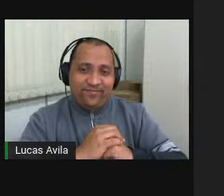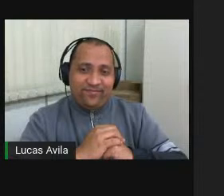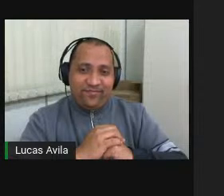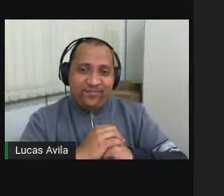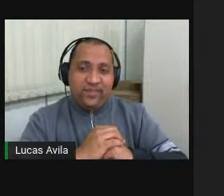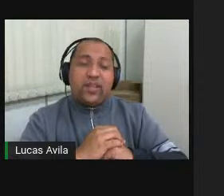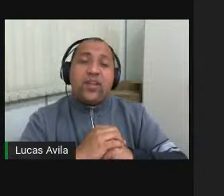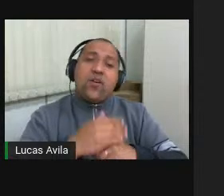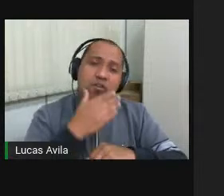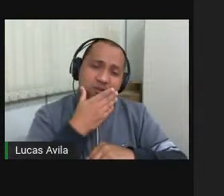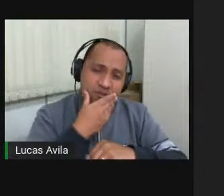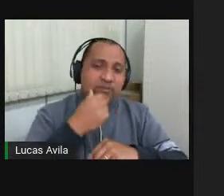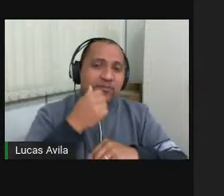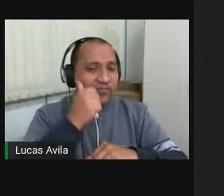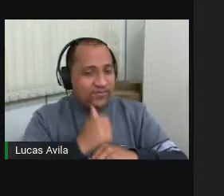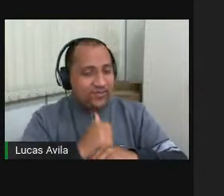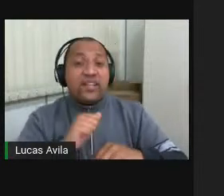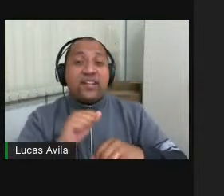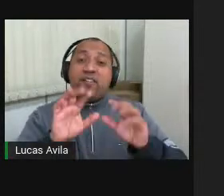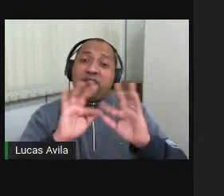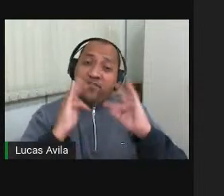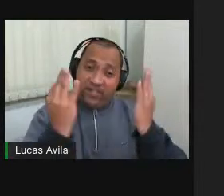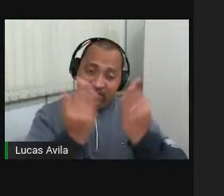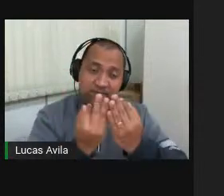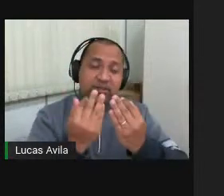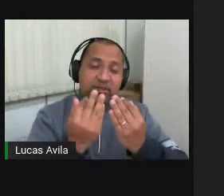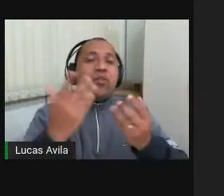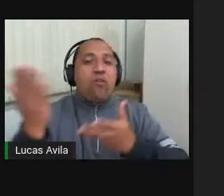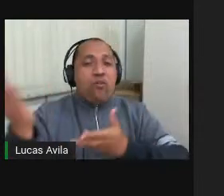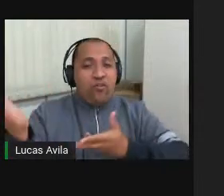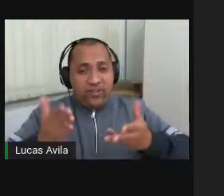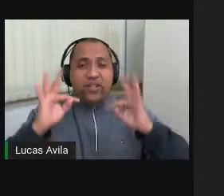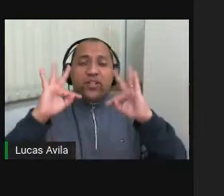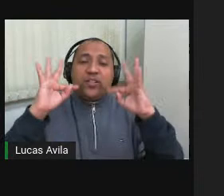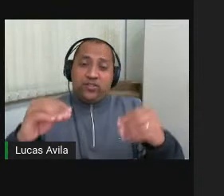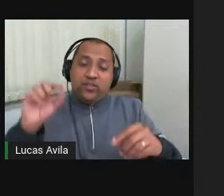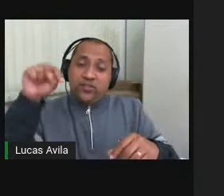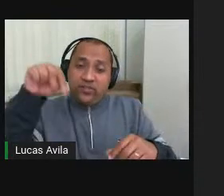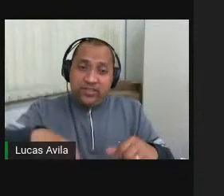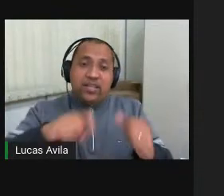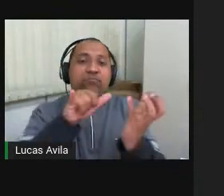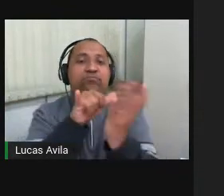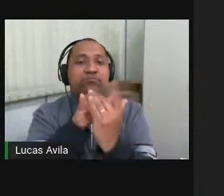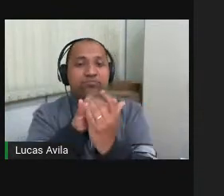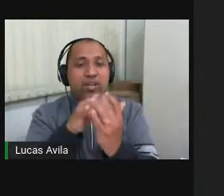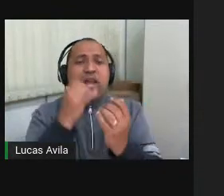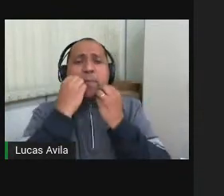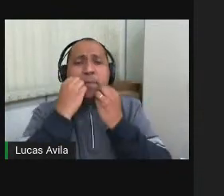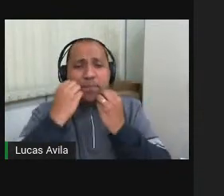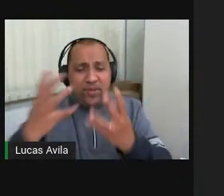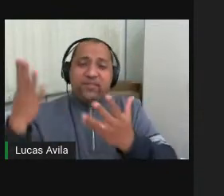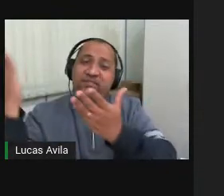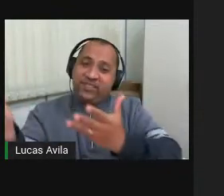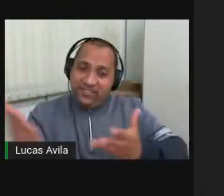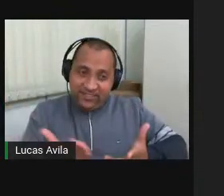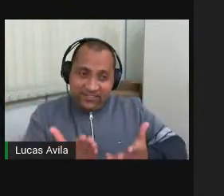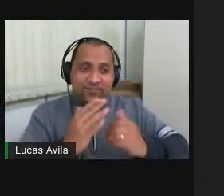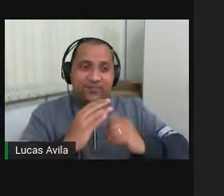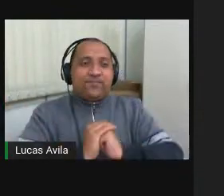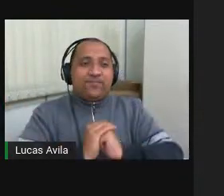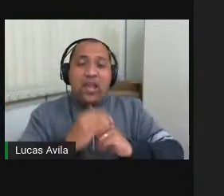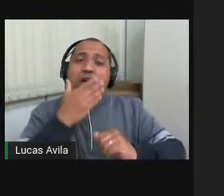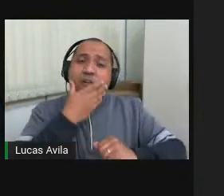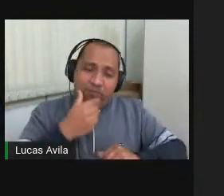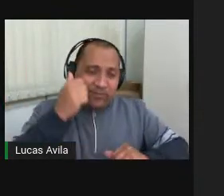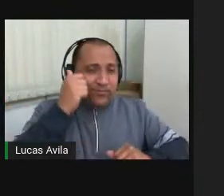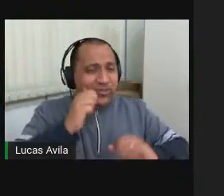Graduandos, familiares, convidados e todos que nos acompanham através do YouTube, sejam todos bem-vindos e bem-vindas a